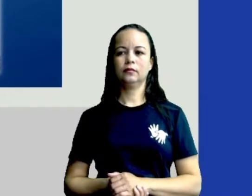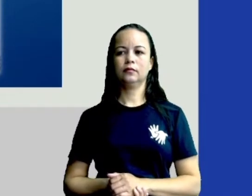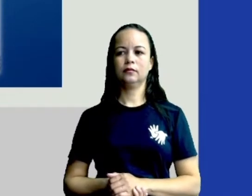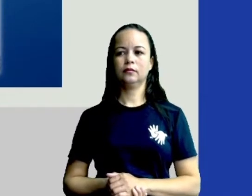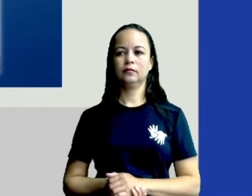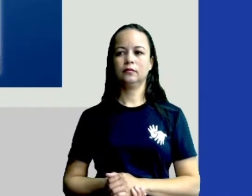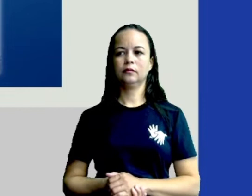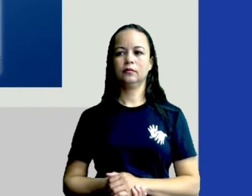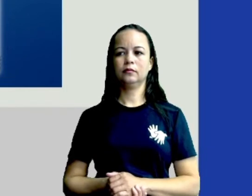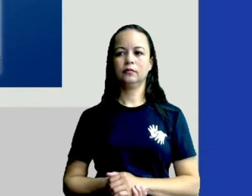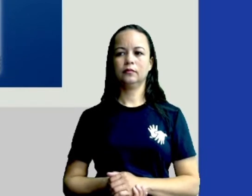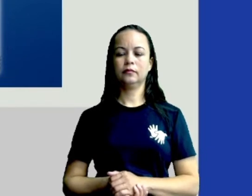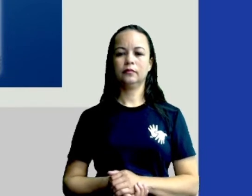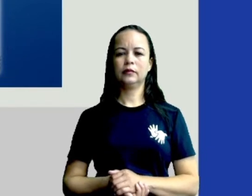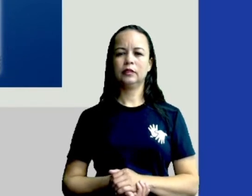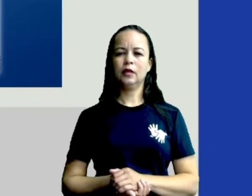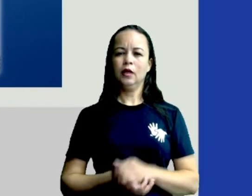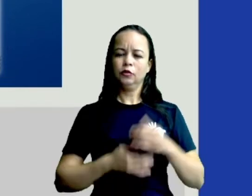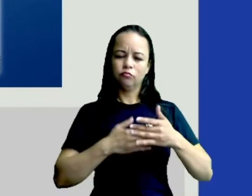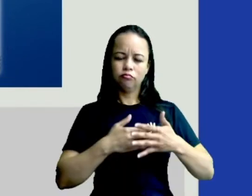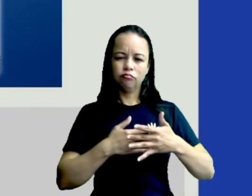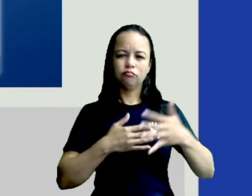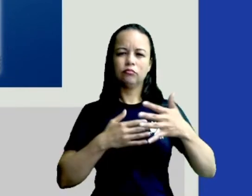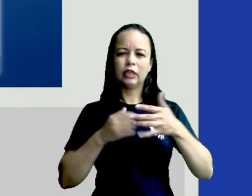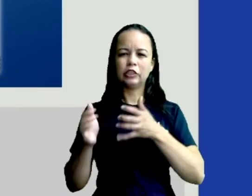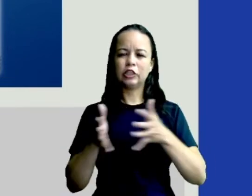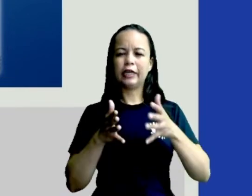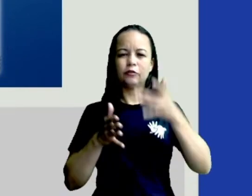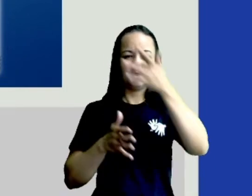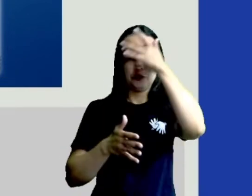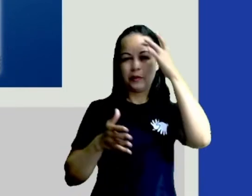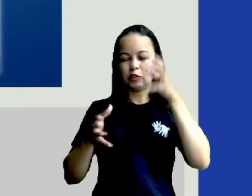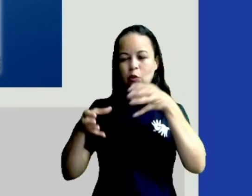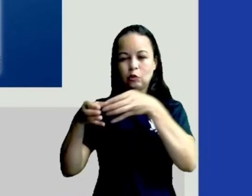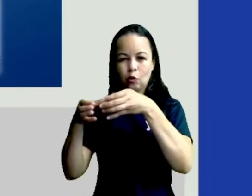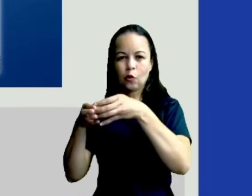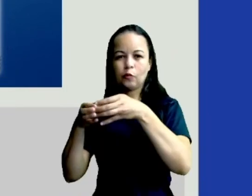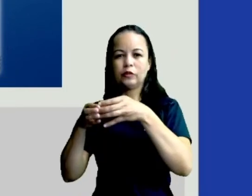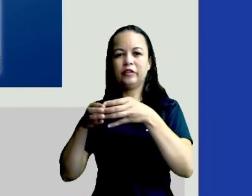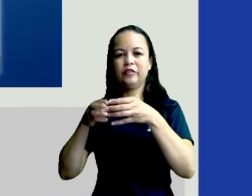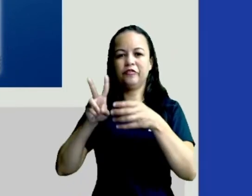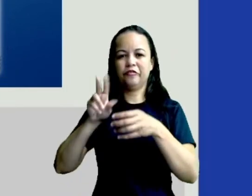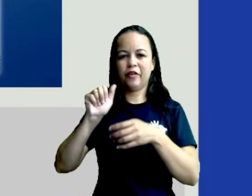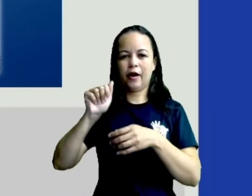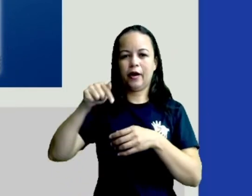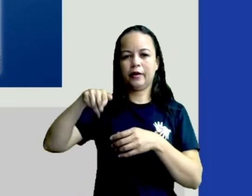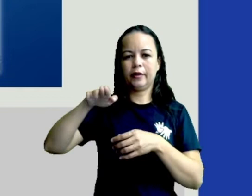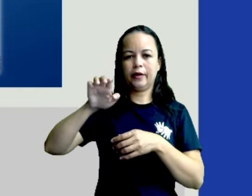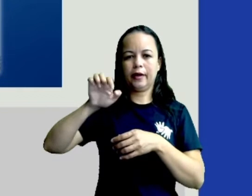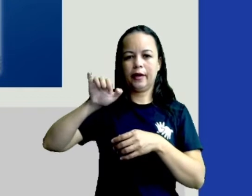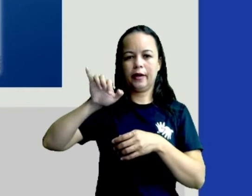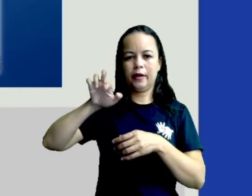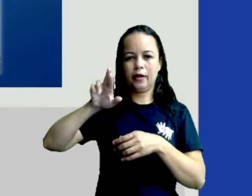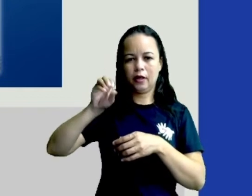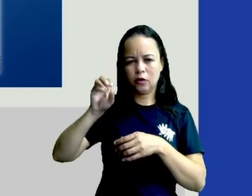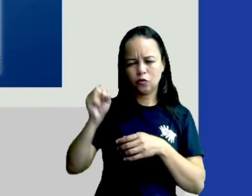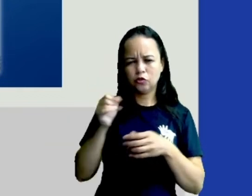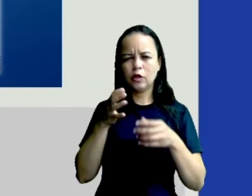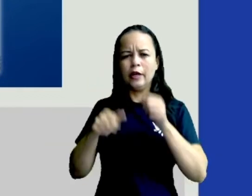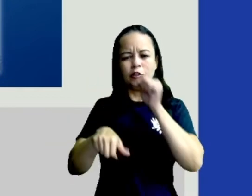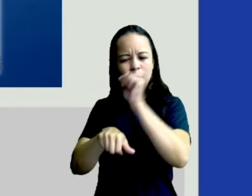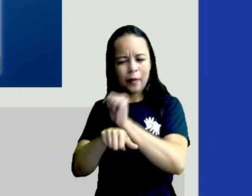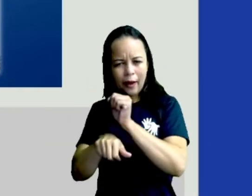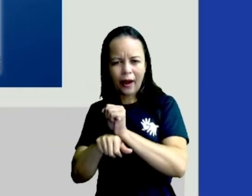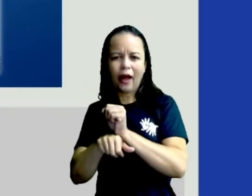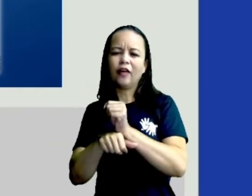Durante o trajeto, os vaqueiros paravam para descansar com as tropas e se alimentar